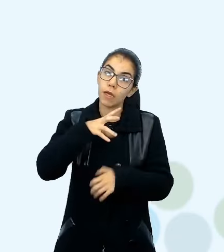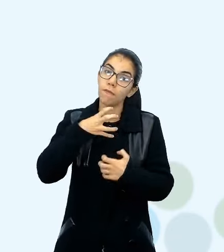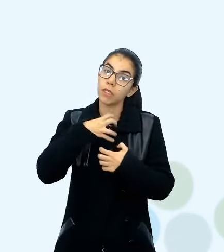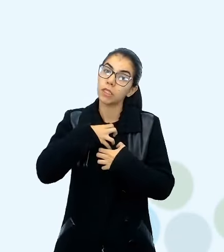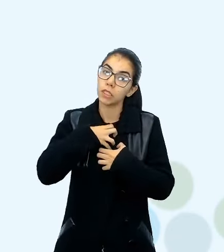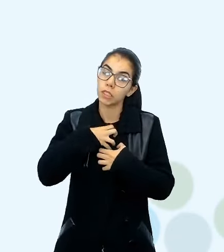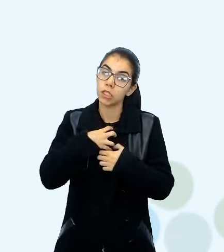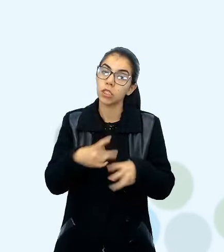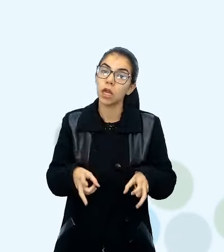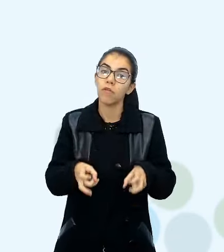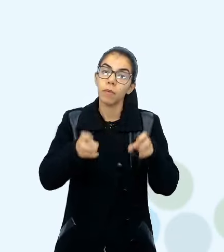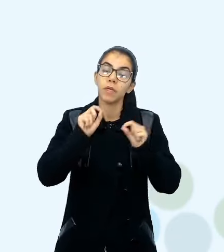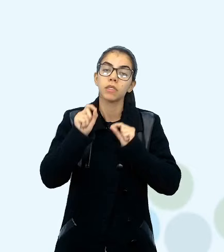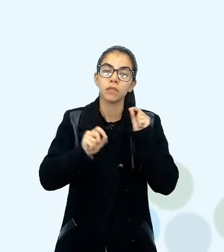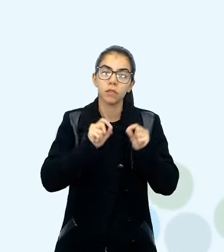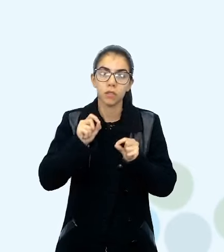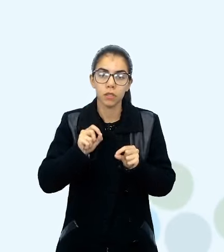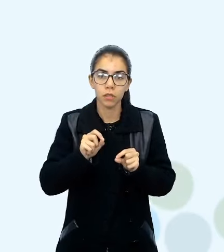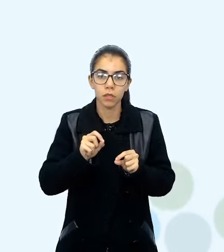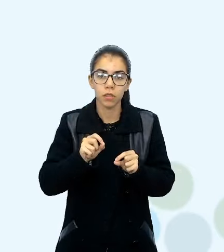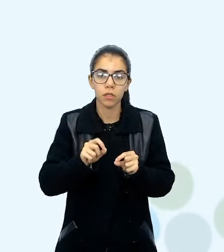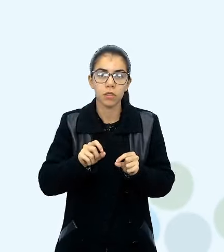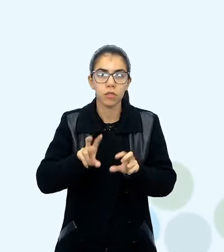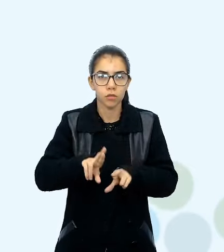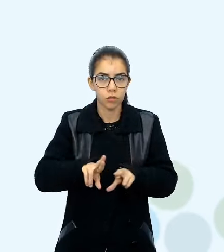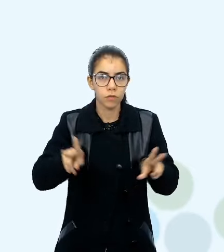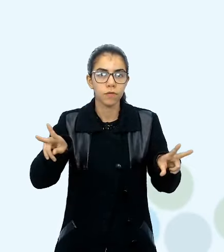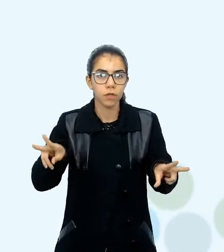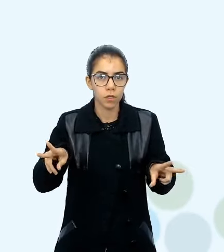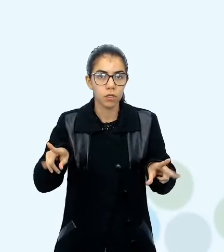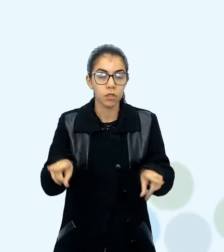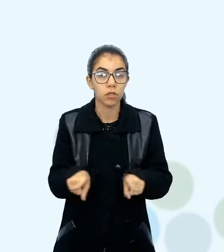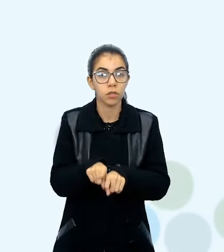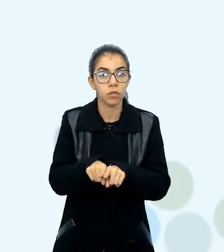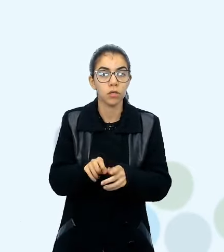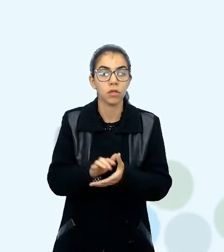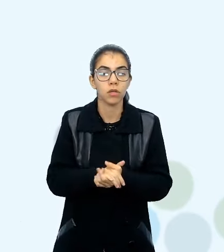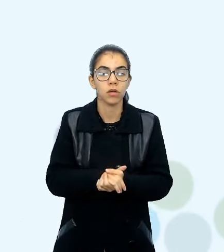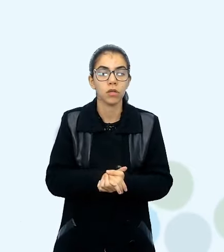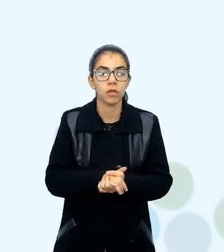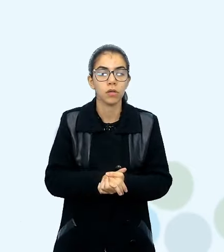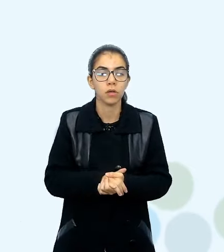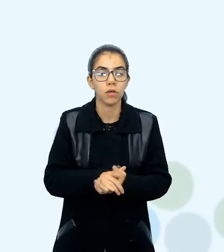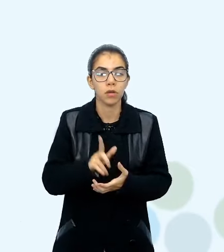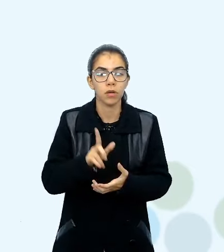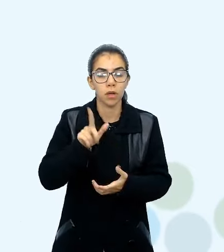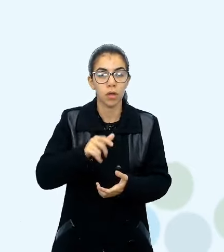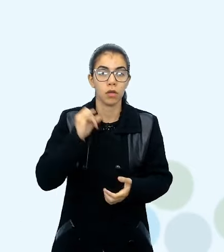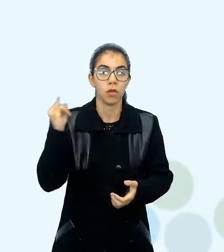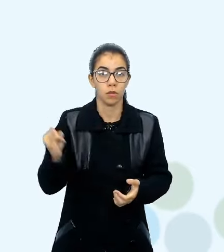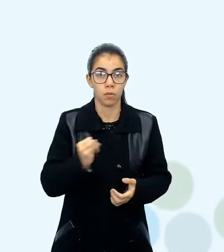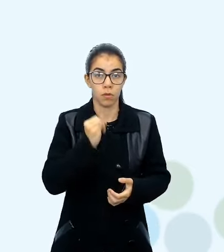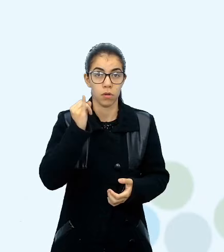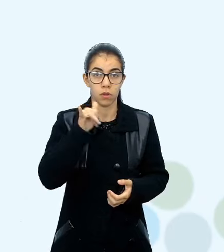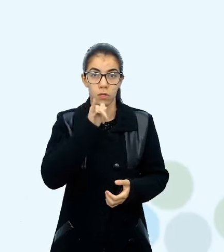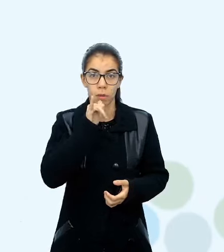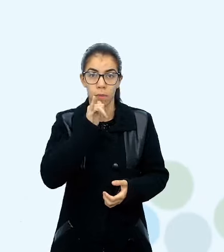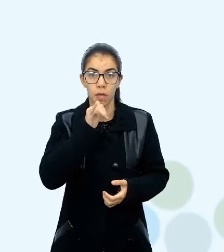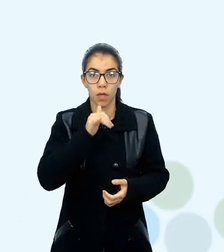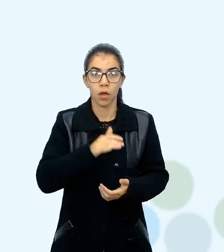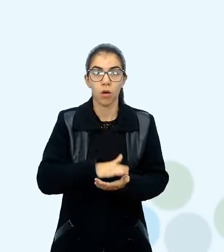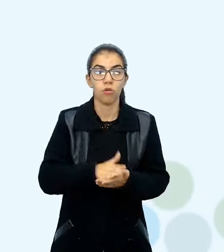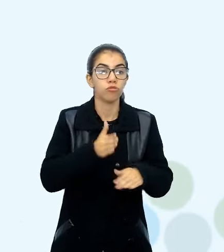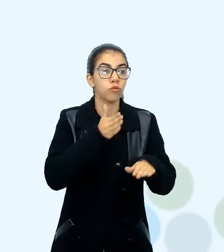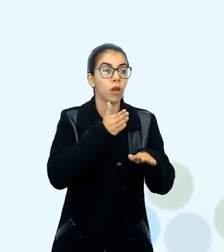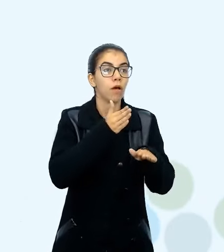trazer, né, para ela uma sensação diferenciada. E isso ela interpretar aonde ela está indo.